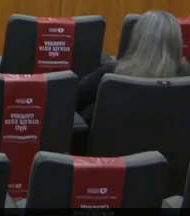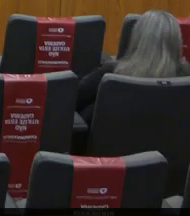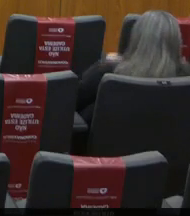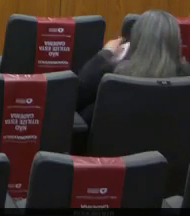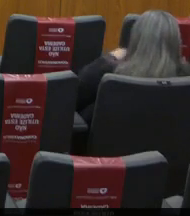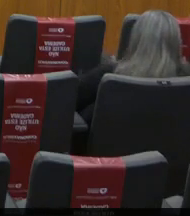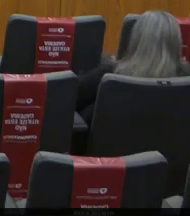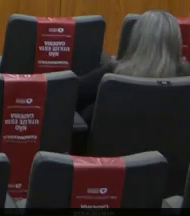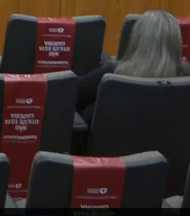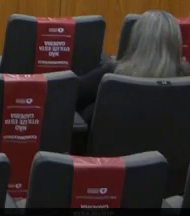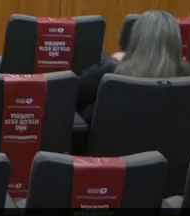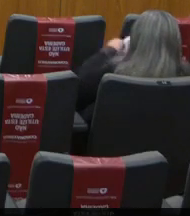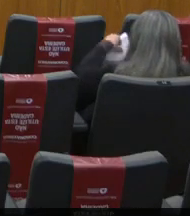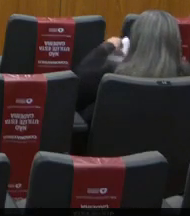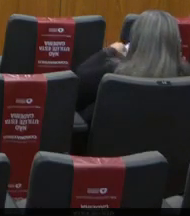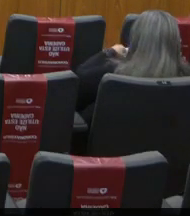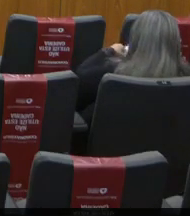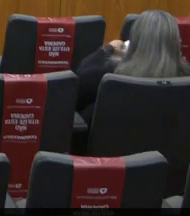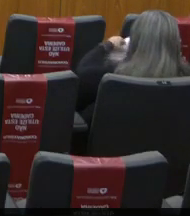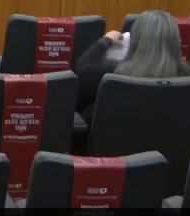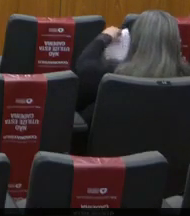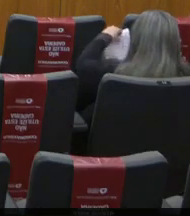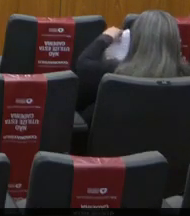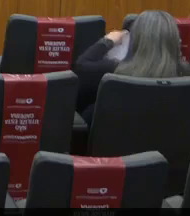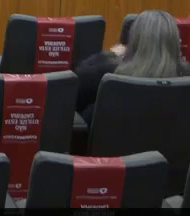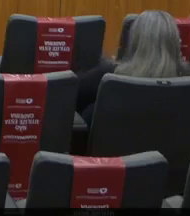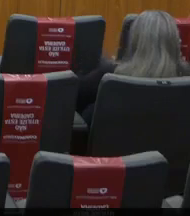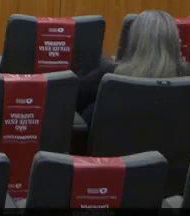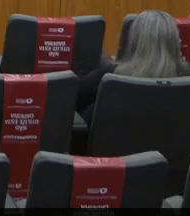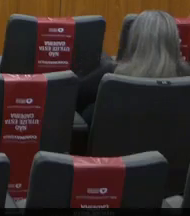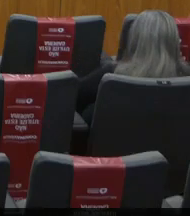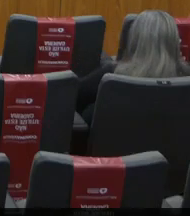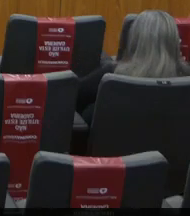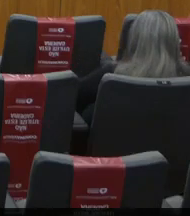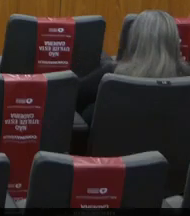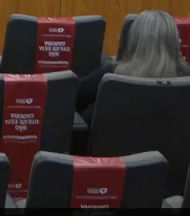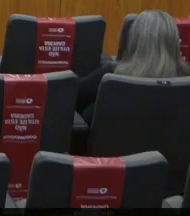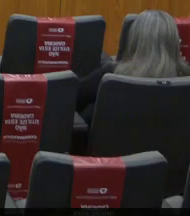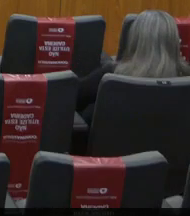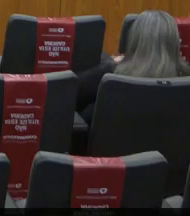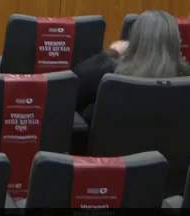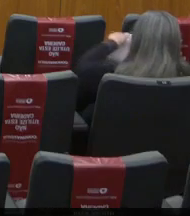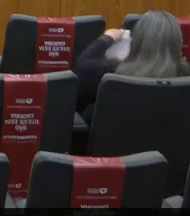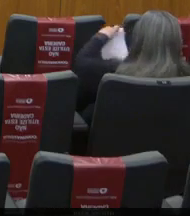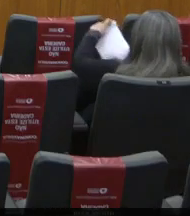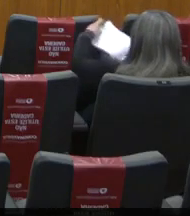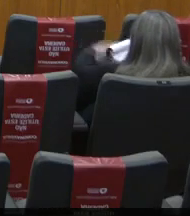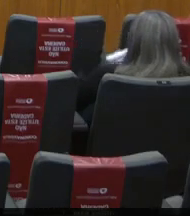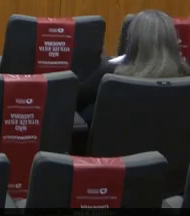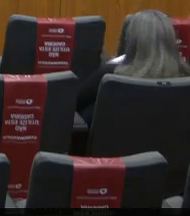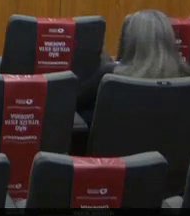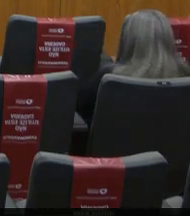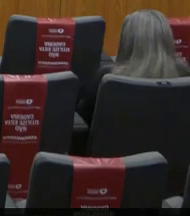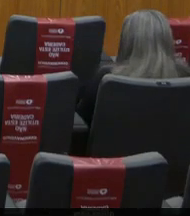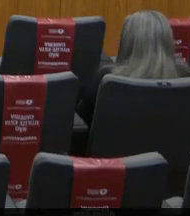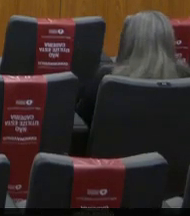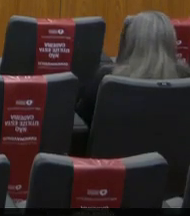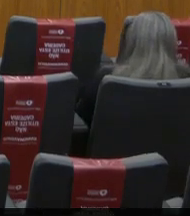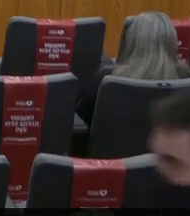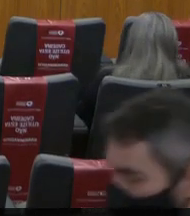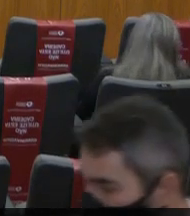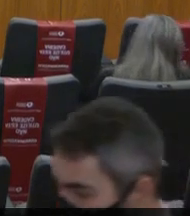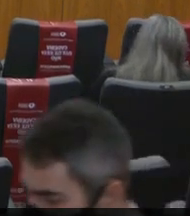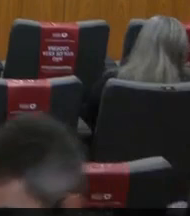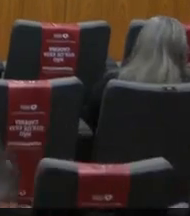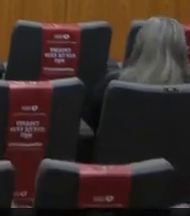constituição 99/2019 por ele secretários de estado dirigente de entidade de administração direta